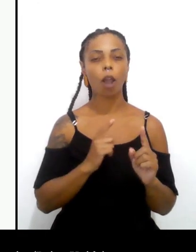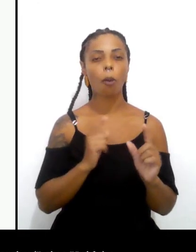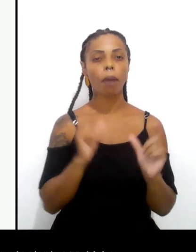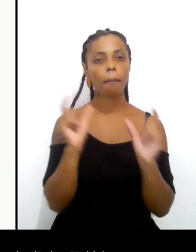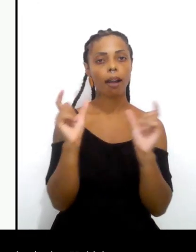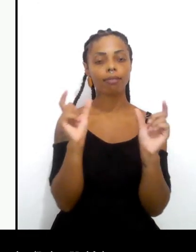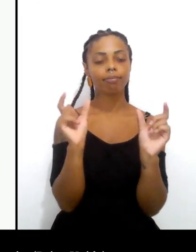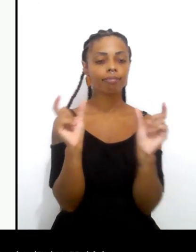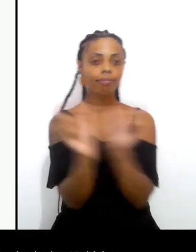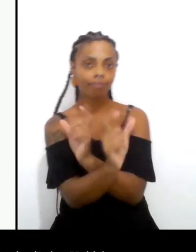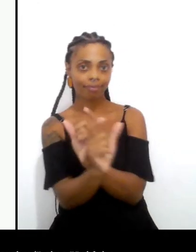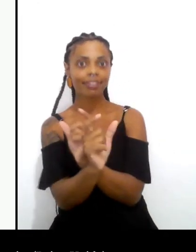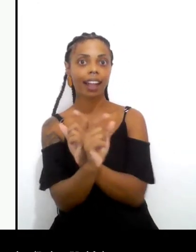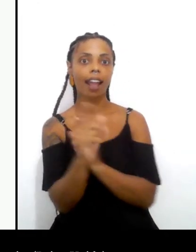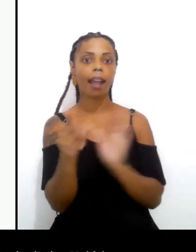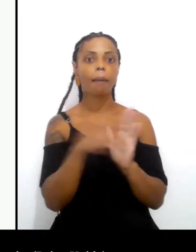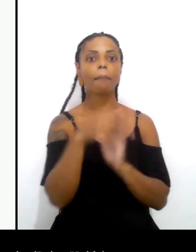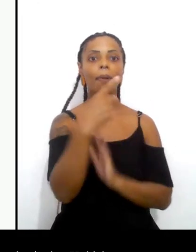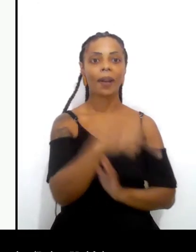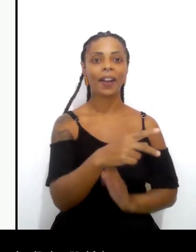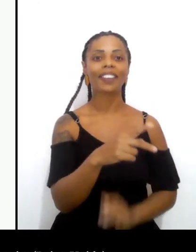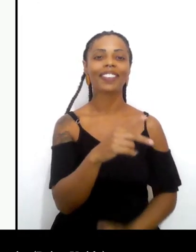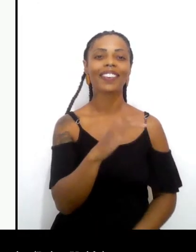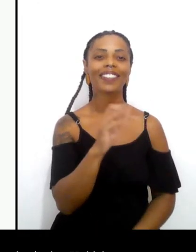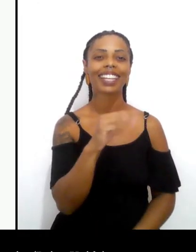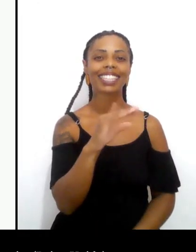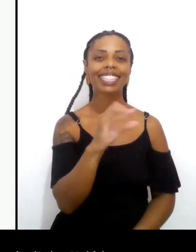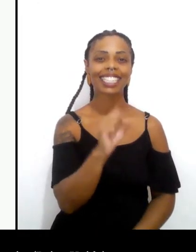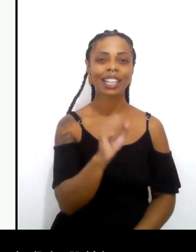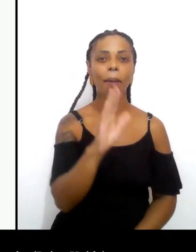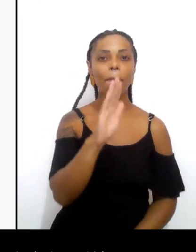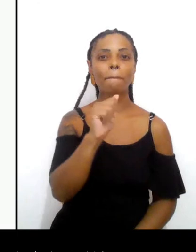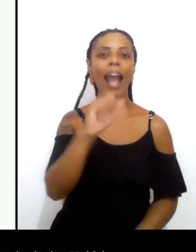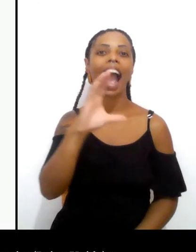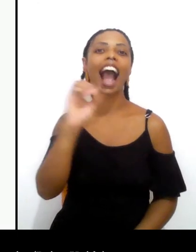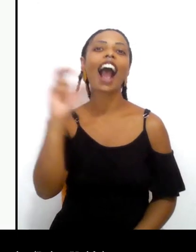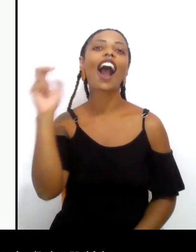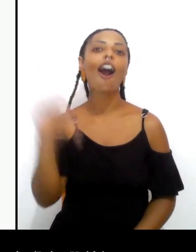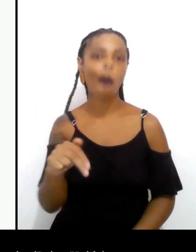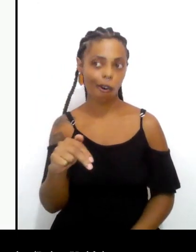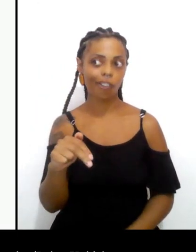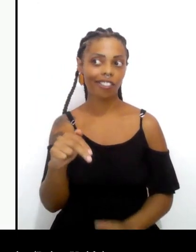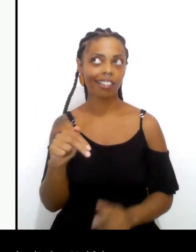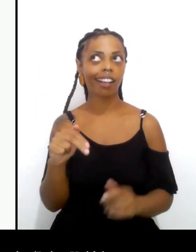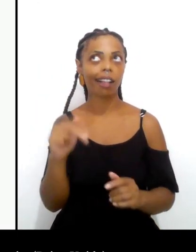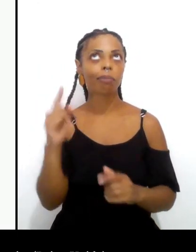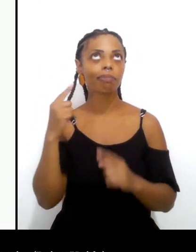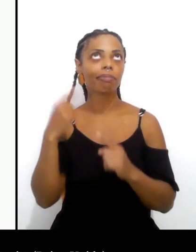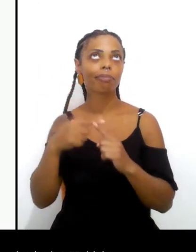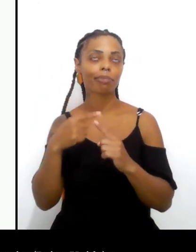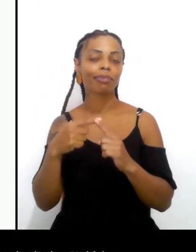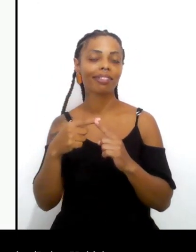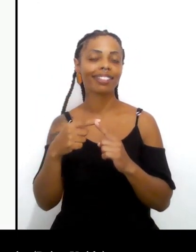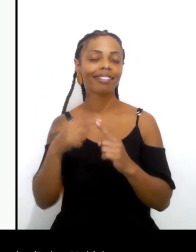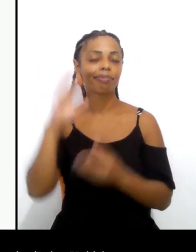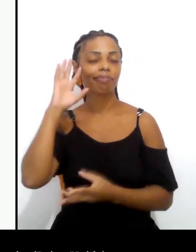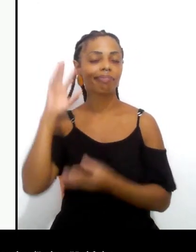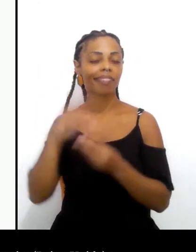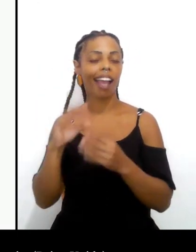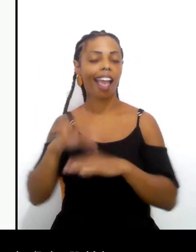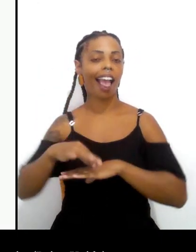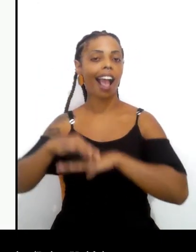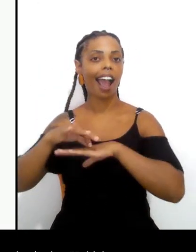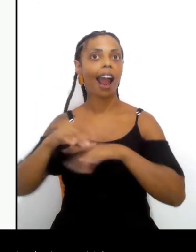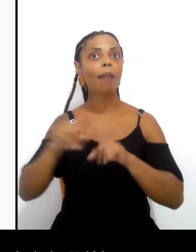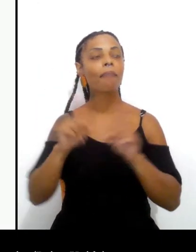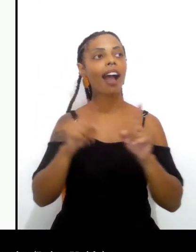claro com franceses Baker e carne primeiro porque ele é carne depois porque essa questão da de